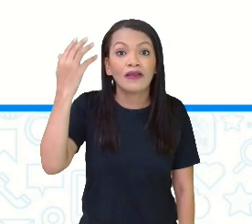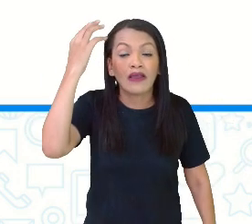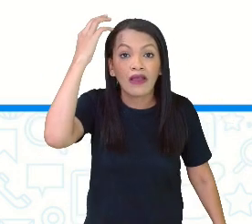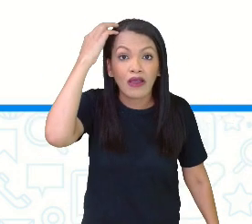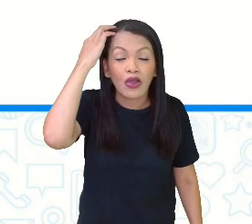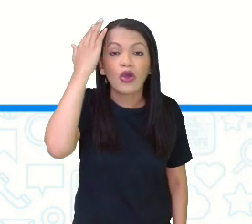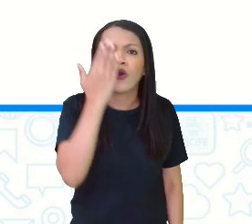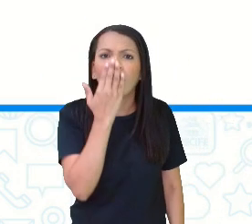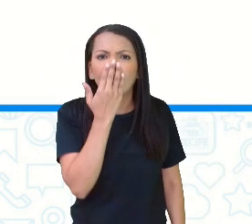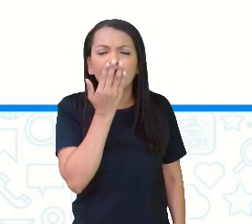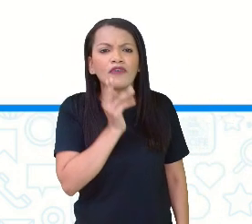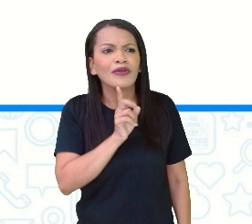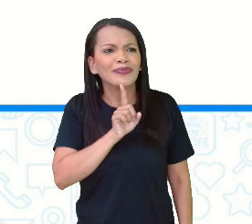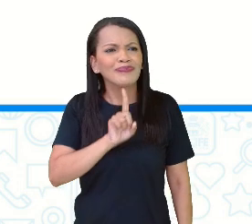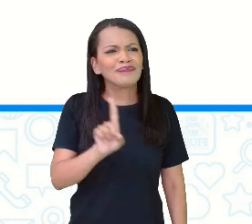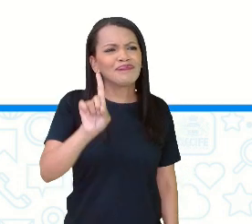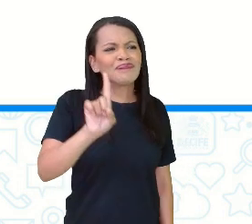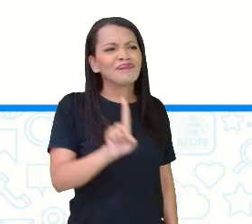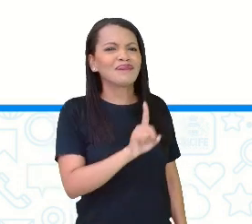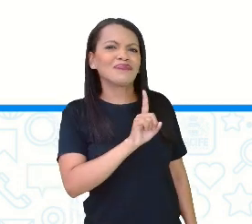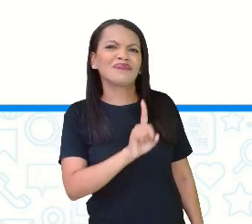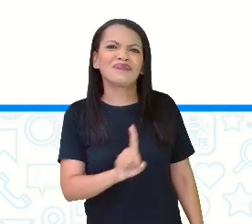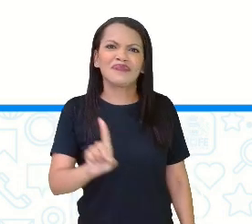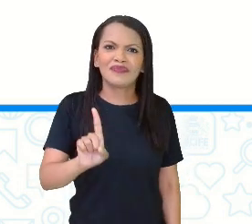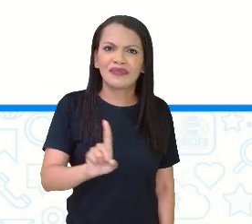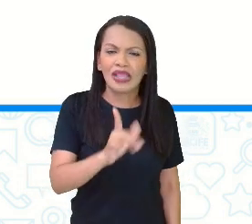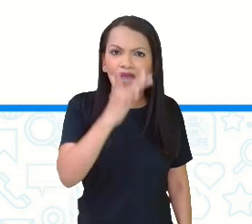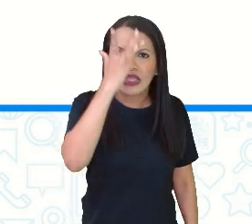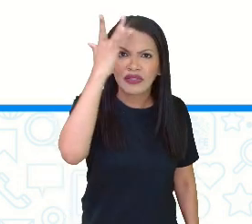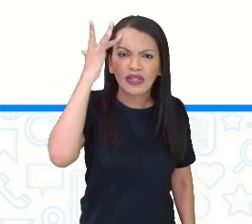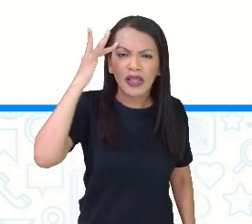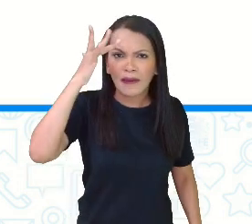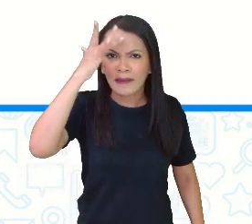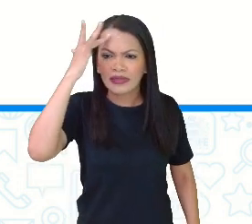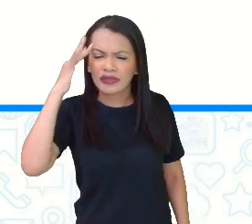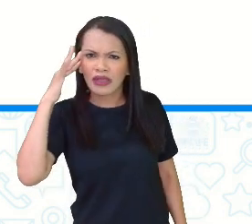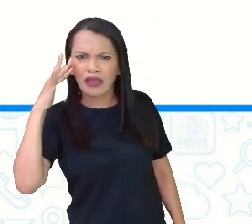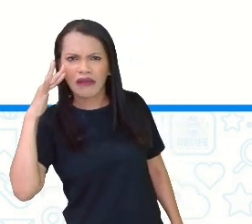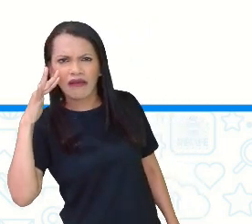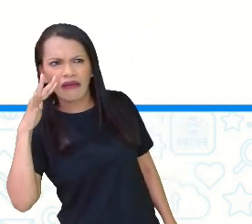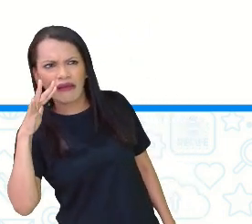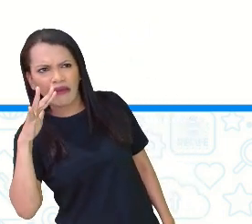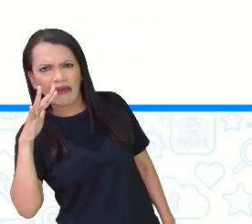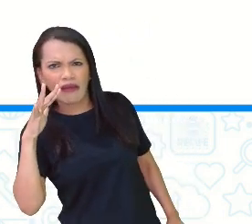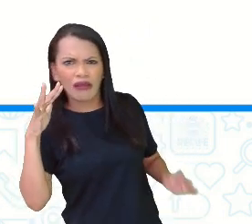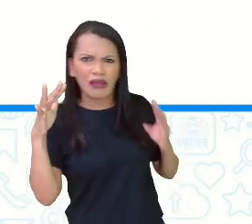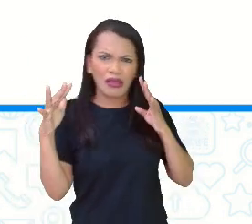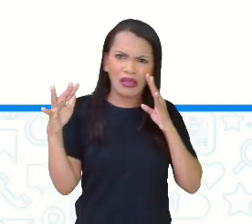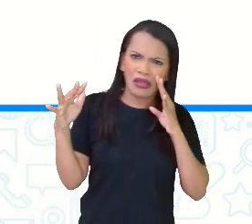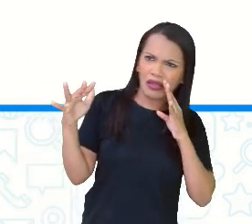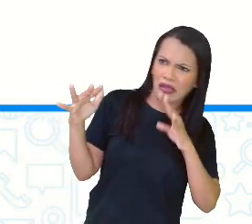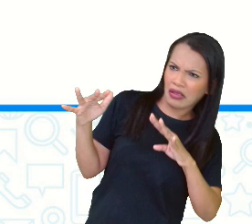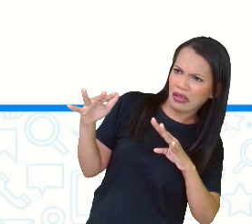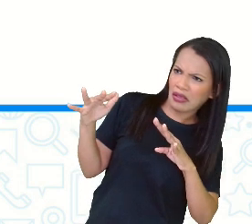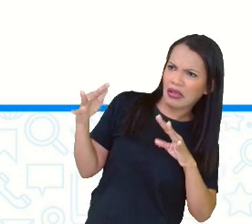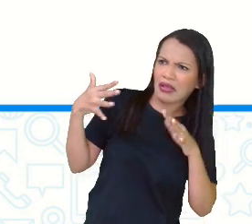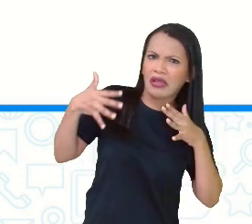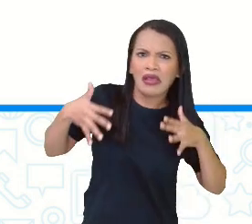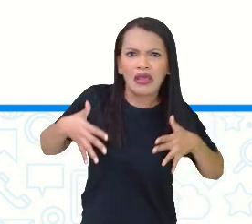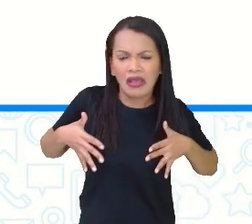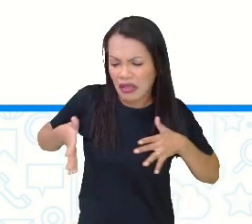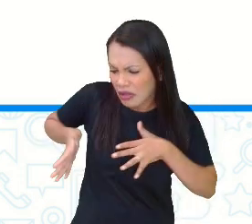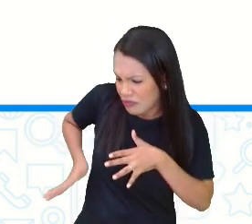À frente o rei andava orgulhoso, e todos os que o assistiam nas ruas e das janelas exclamavam, como está bem vestido o rei, que